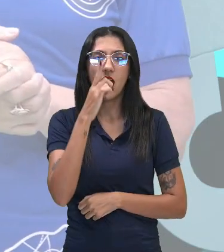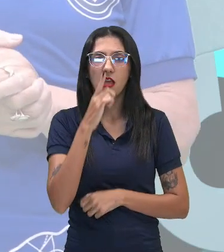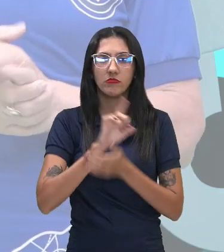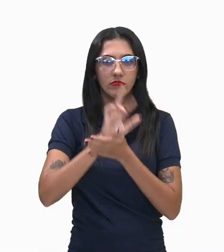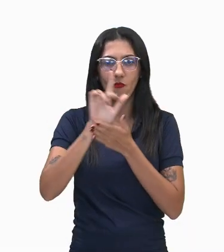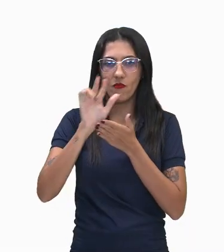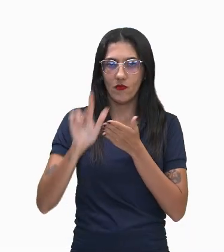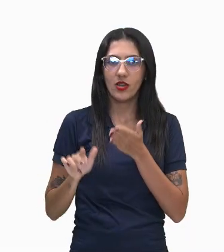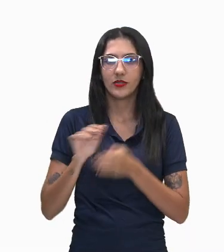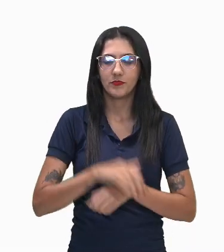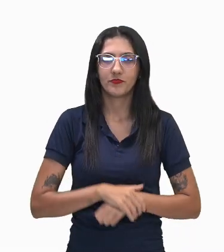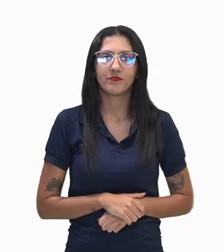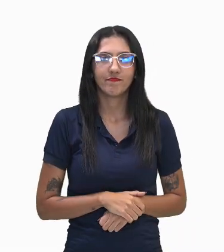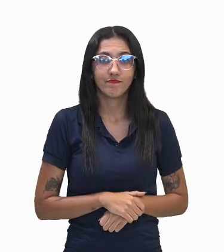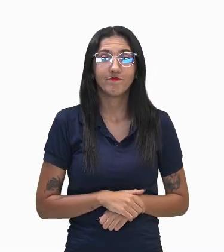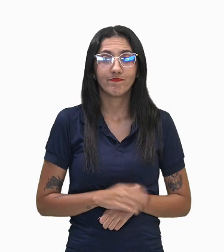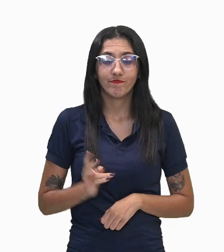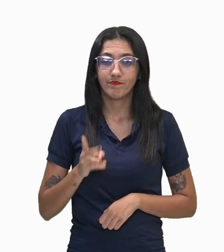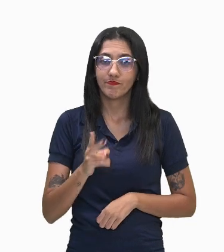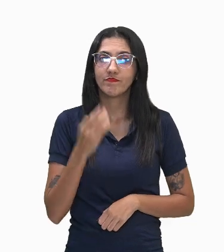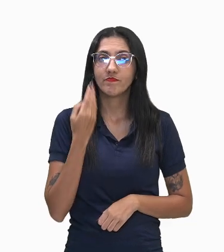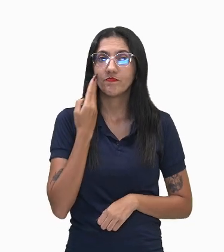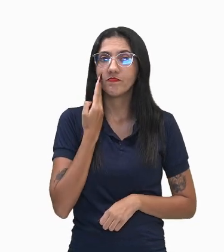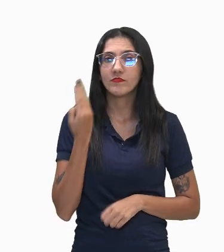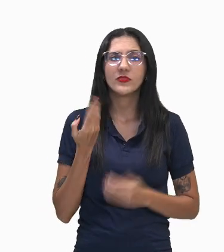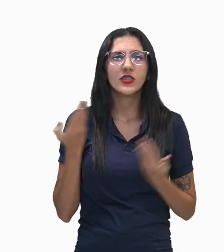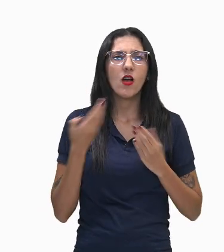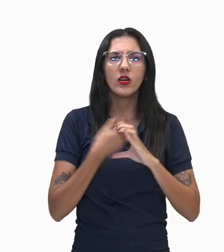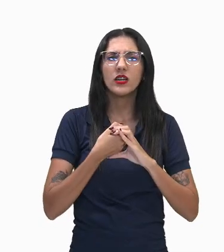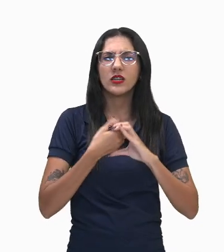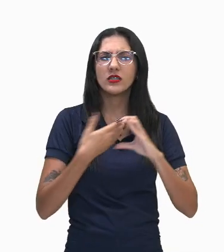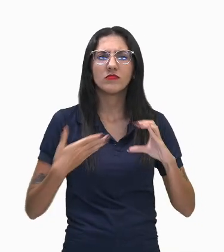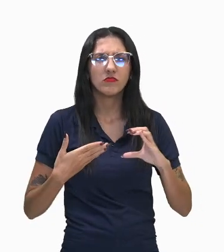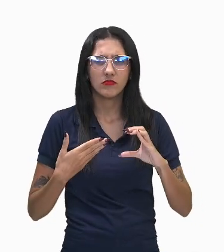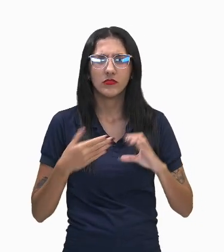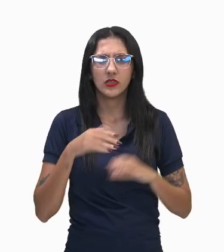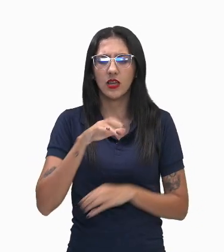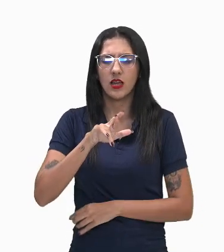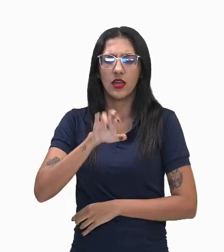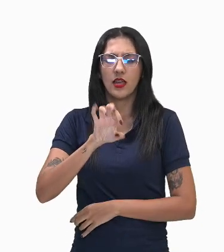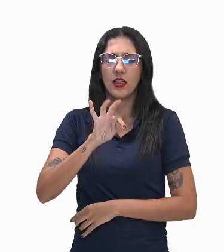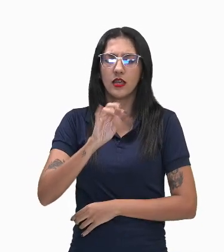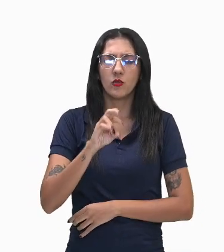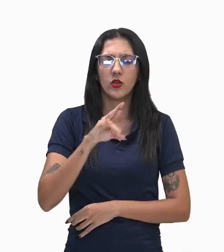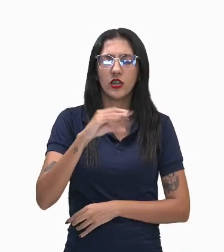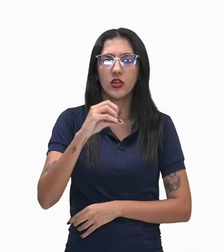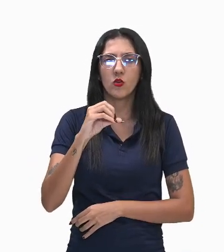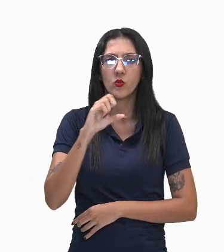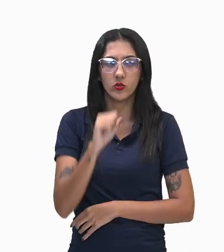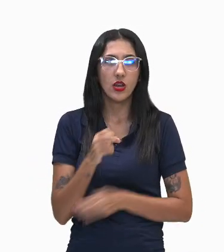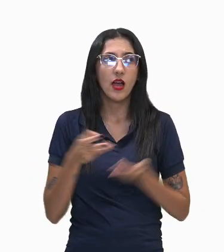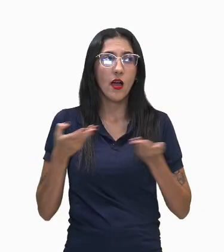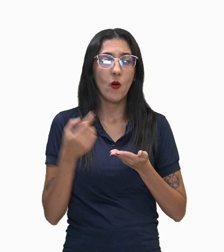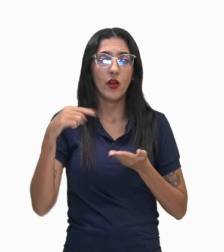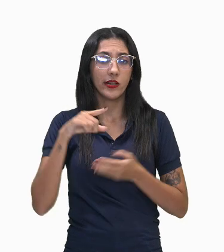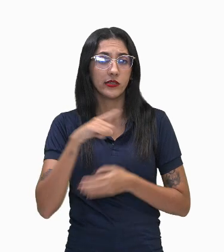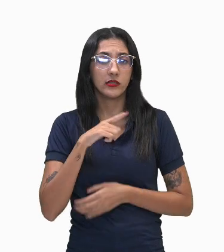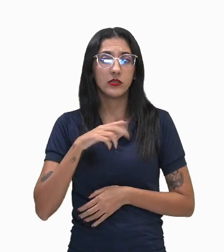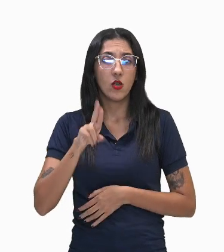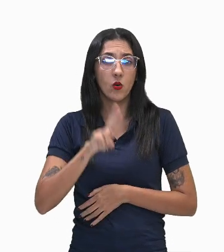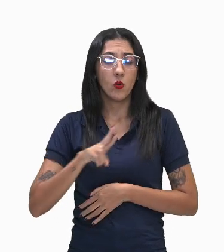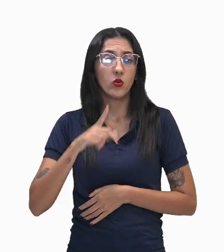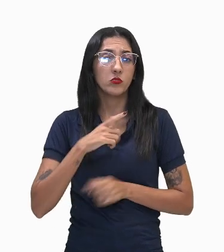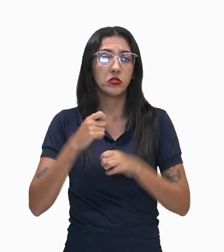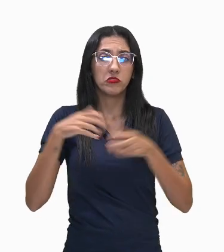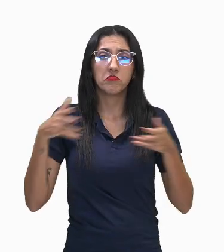né? Continuando, nós temos os elementos retóricos. Os elementos retóricos são usados para